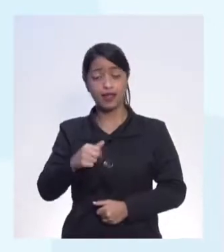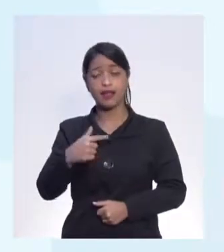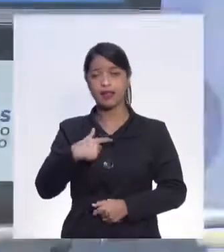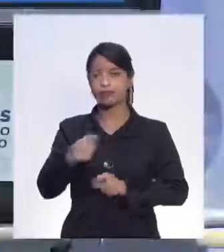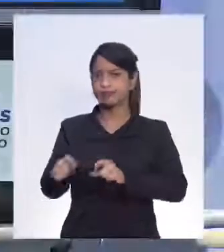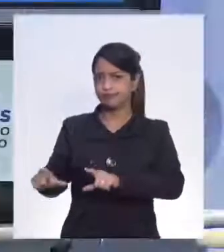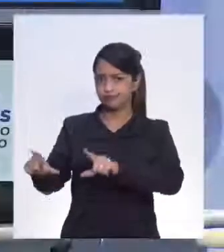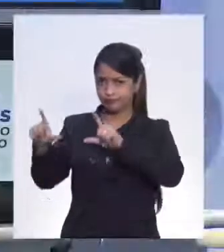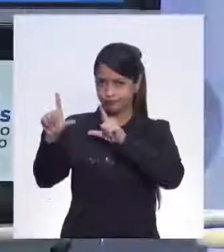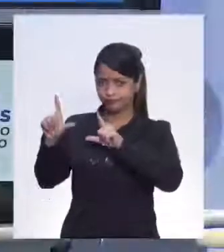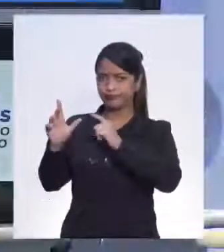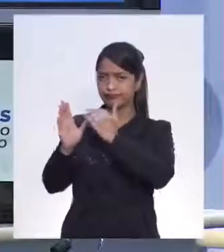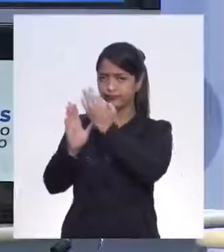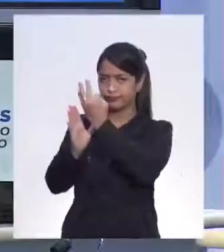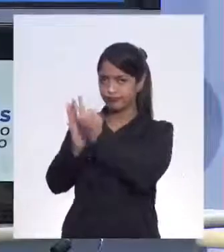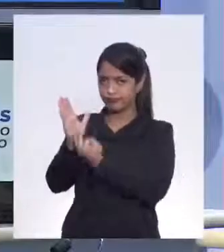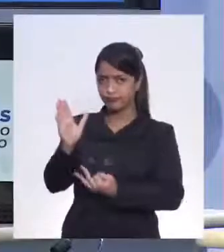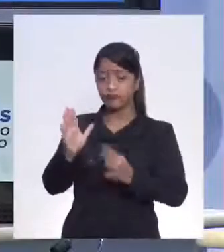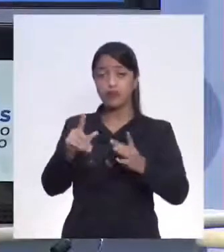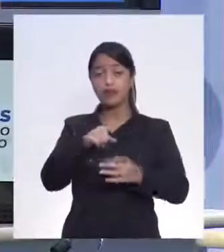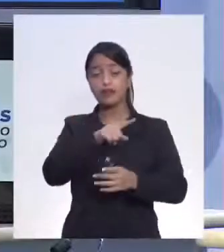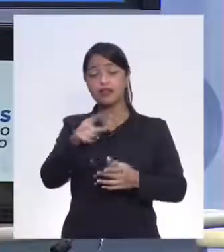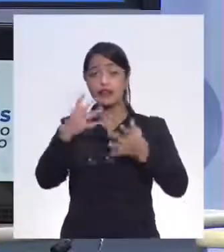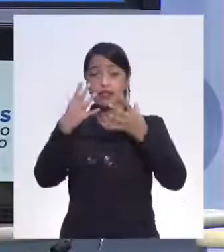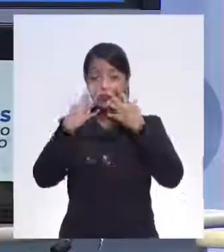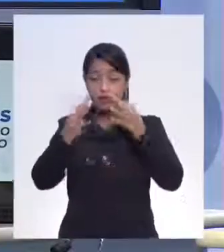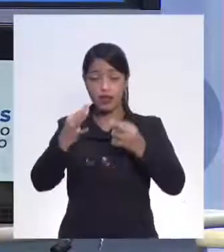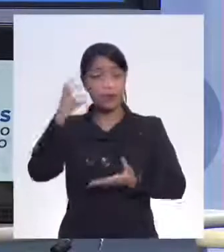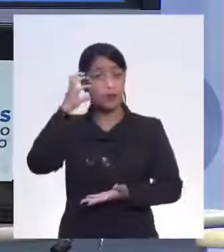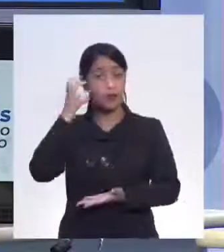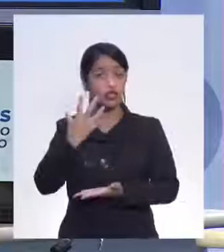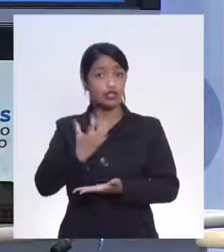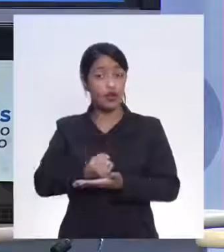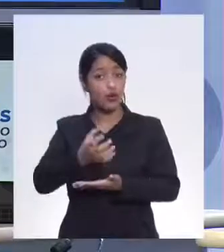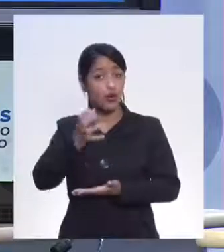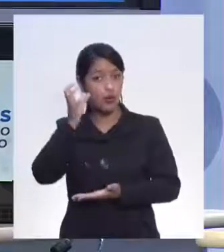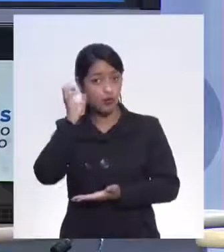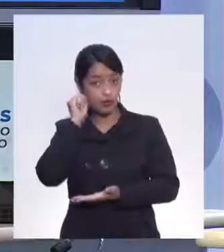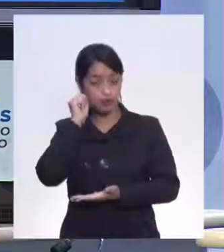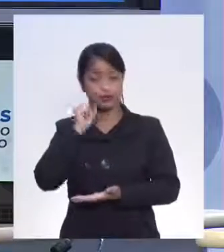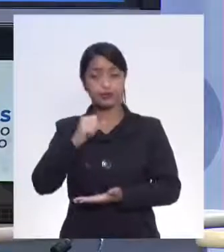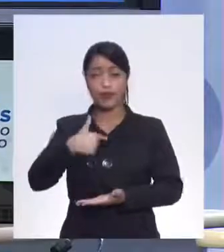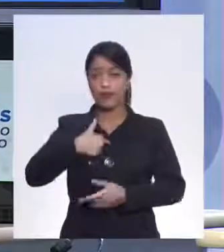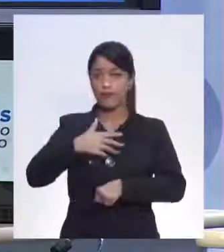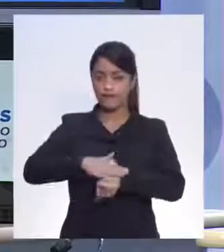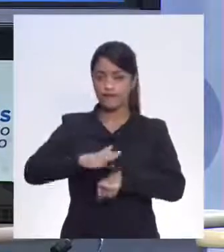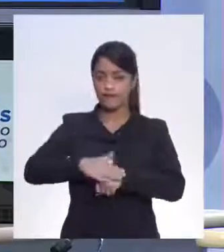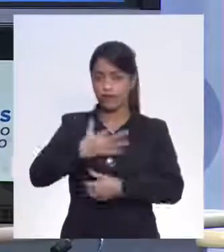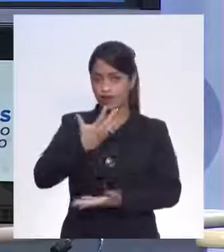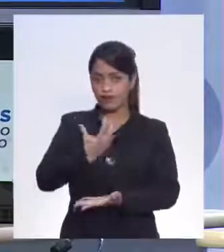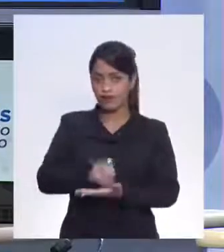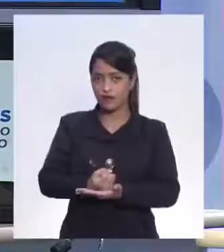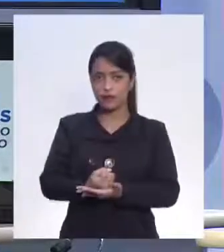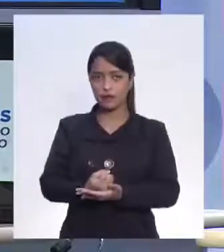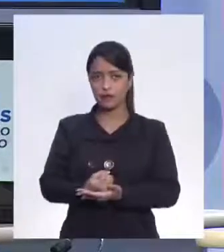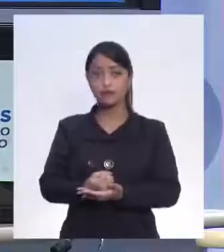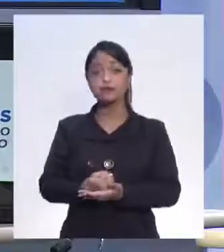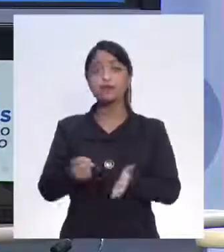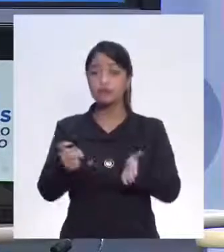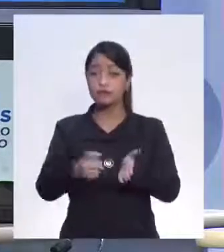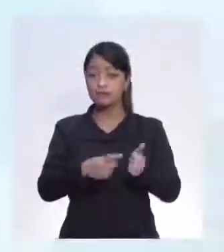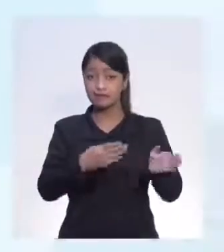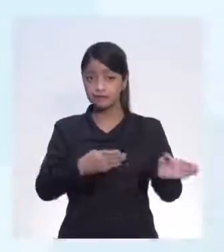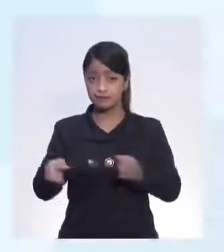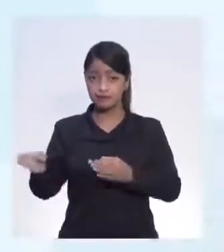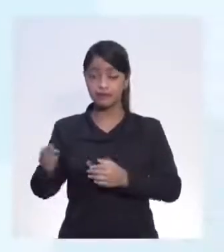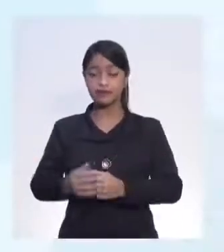para vocês acompanharem, mas quero que se atentem ao podcast que eu gravei. Vamos dar o play? Vamos dar o play, diretor? Ao